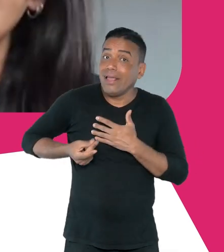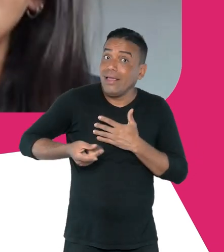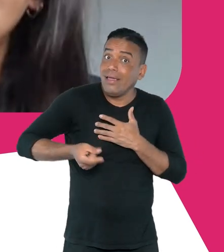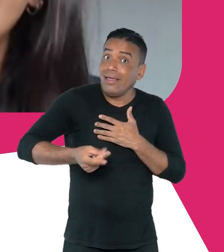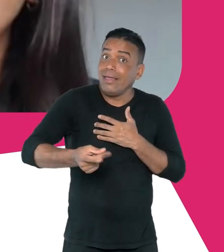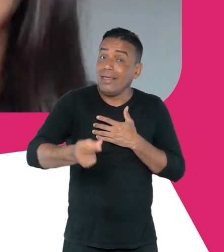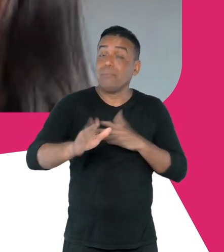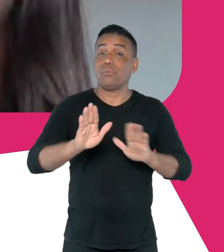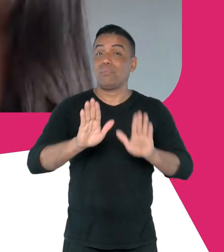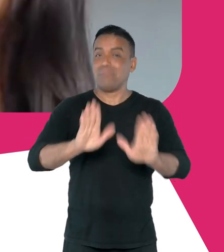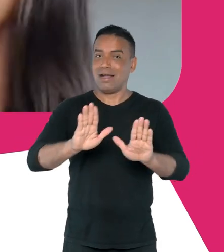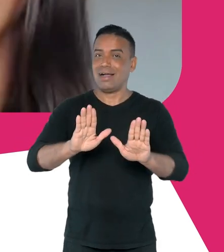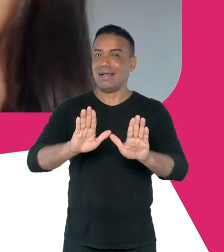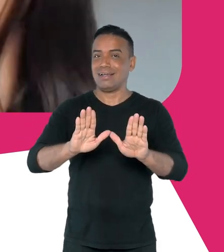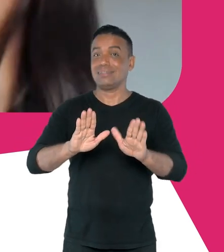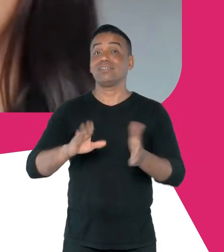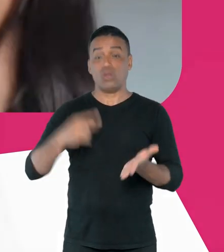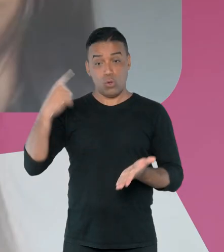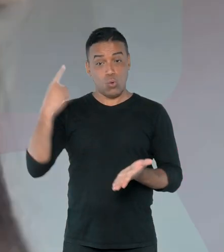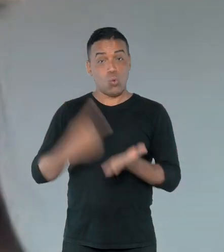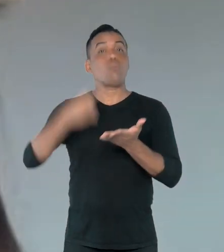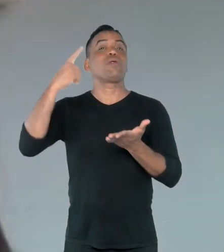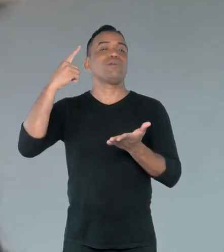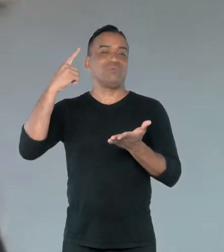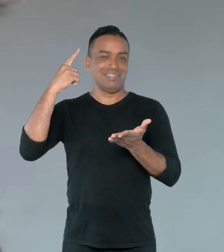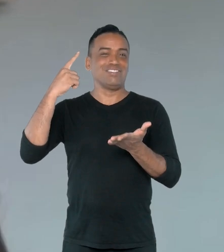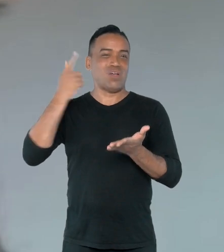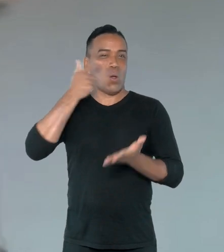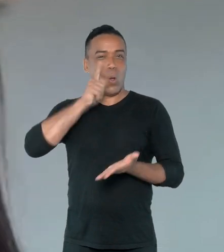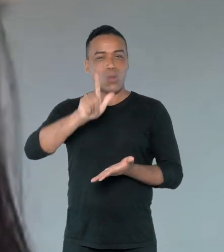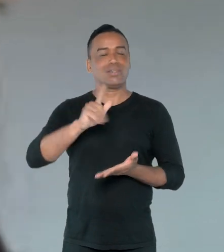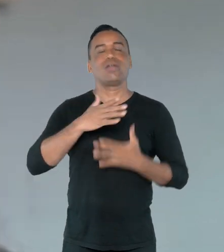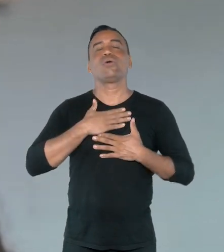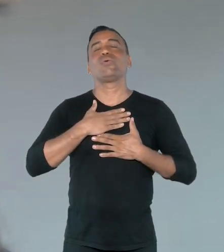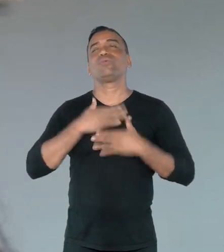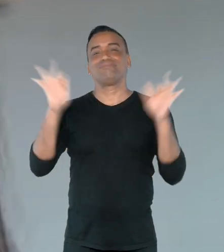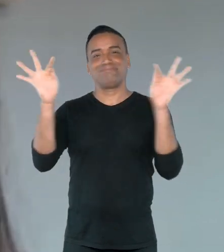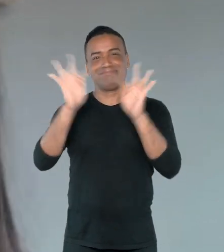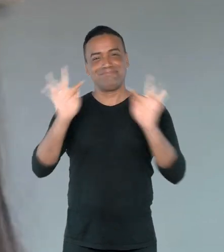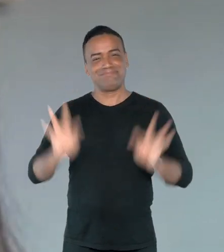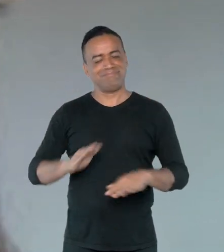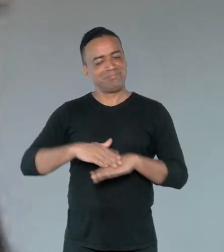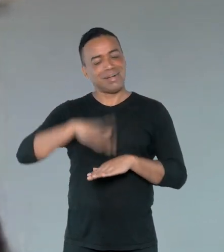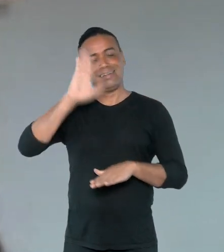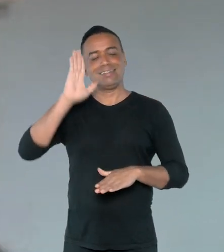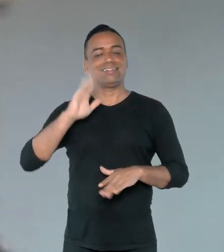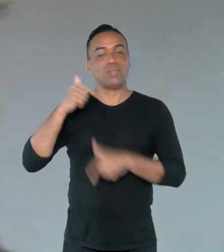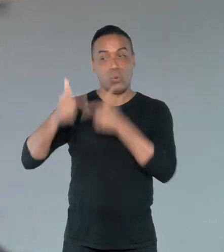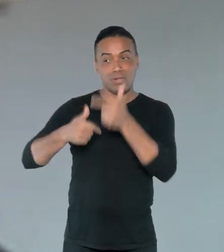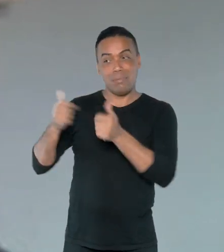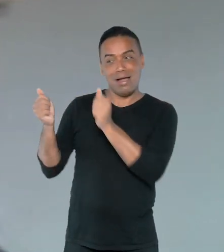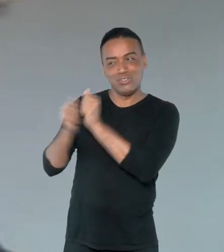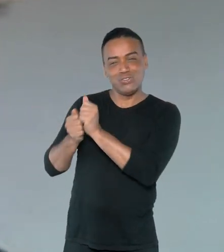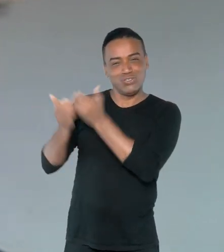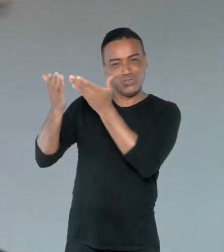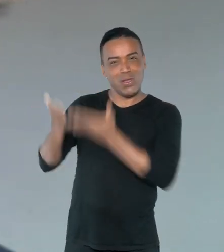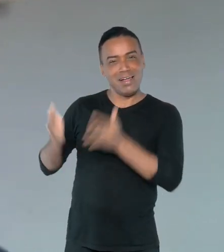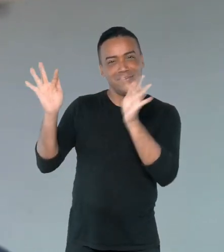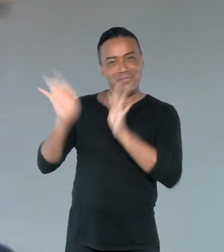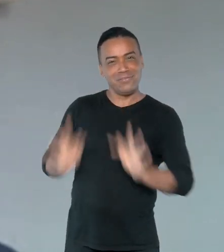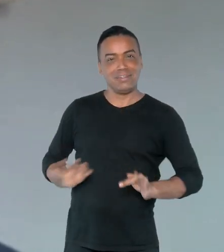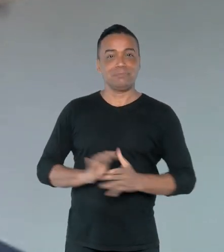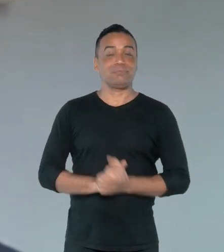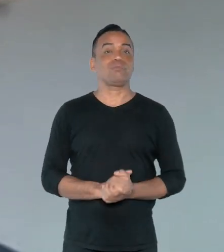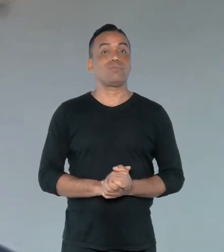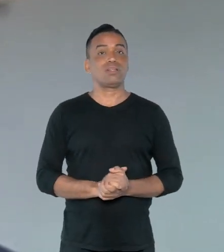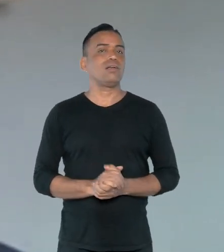mas que cumpriu o objetivo, assim, eu fiquei muito satisfeita mesmo com o trabalho dela, muito feliz. E além